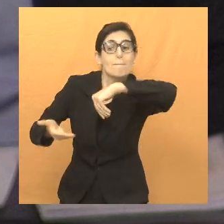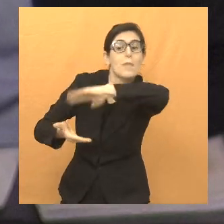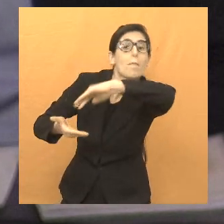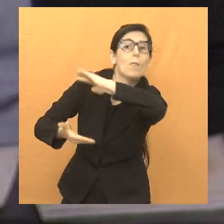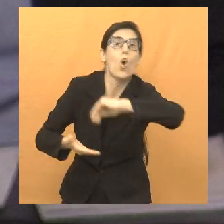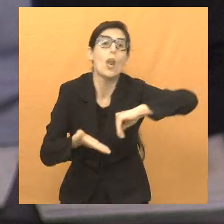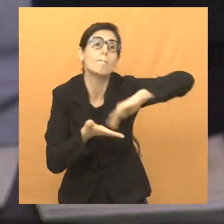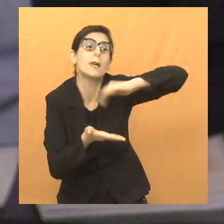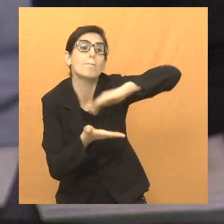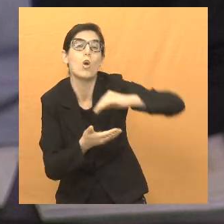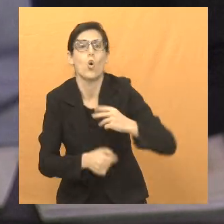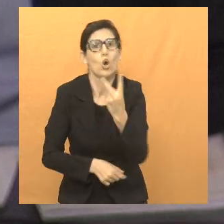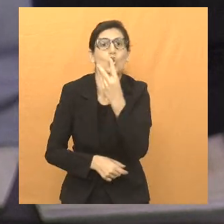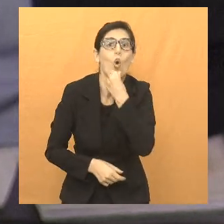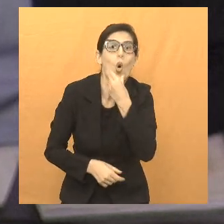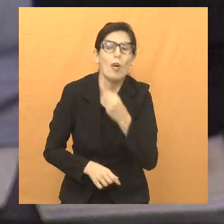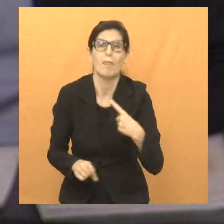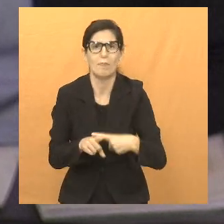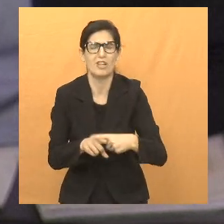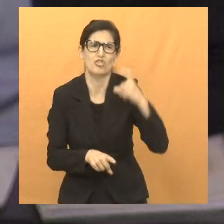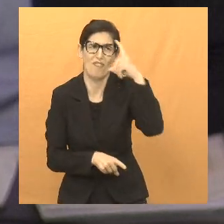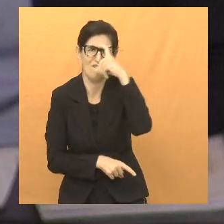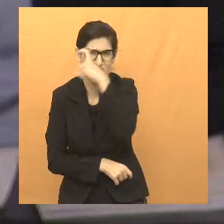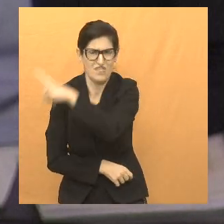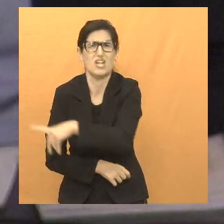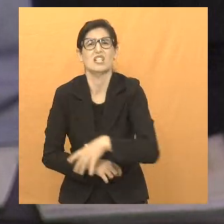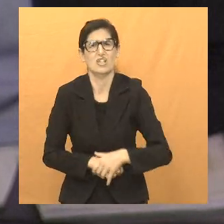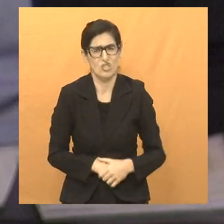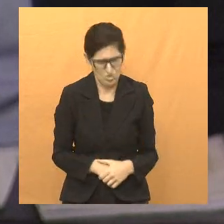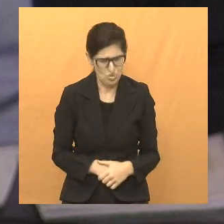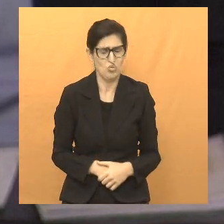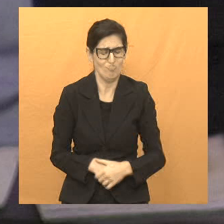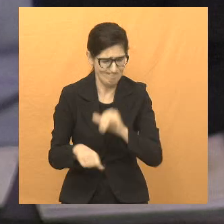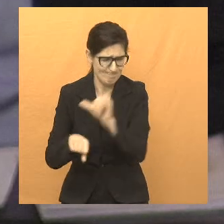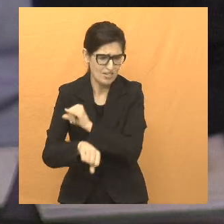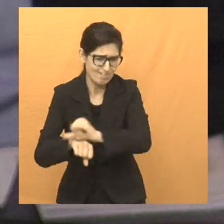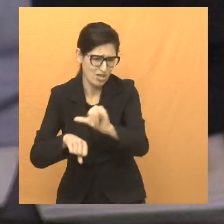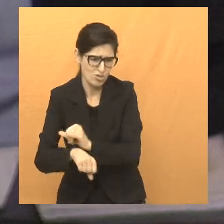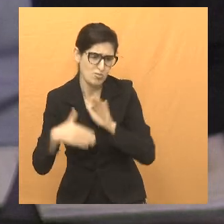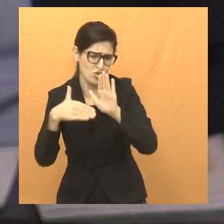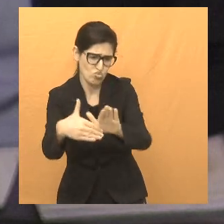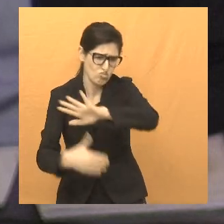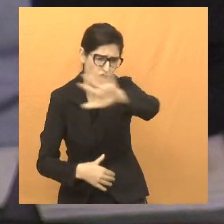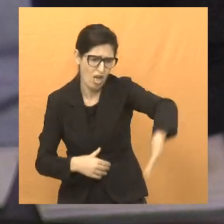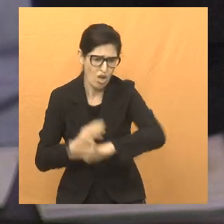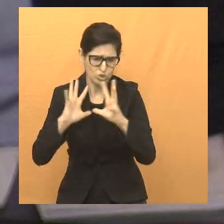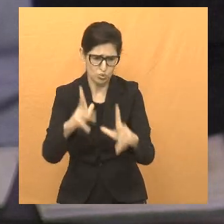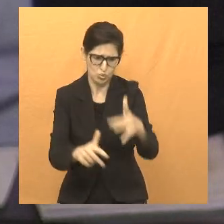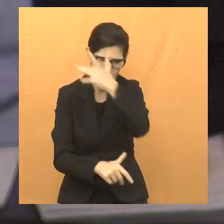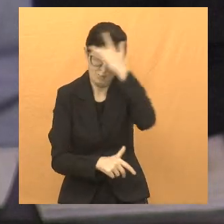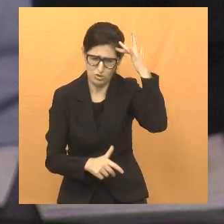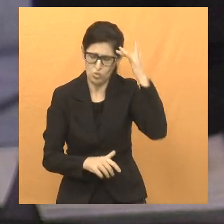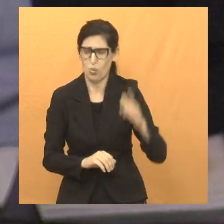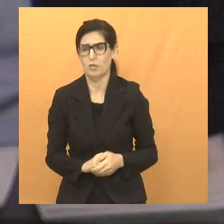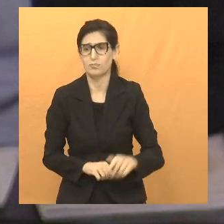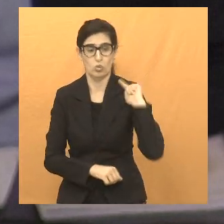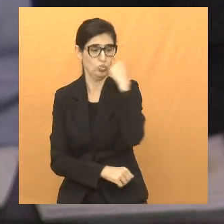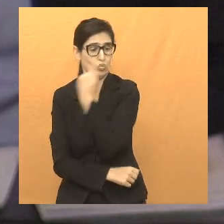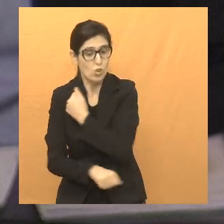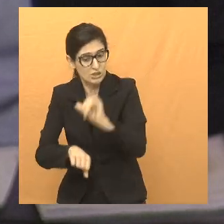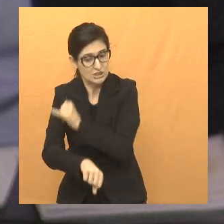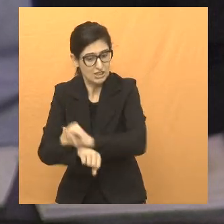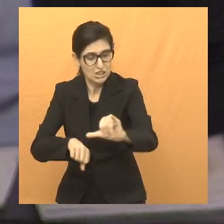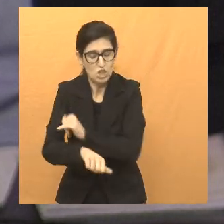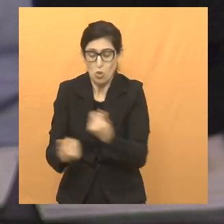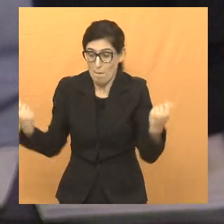trabalhar gestão, atender todo mundo com a melhor qualidade possível. Né? A gente tem feito o possível para